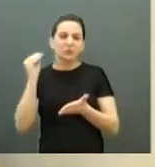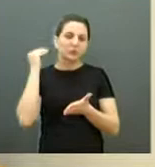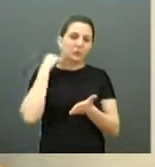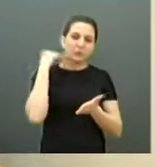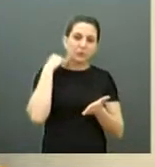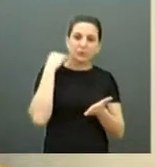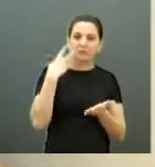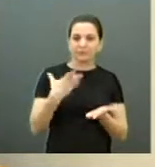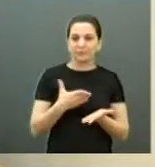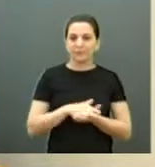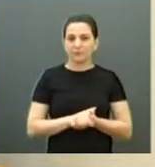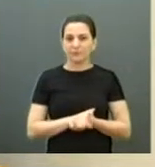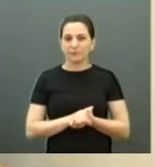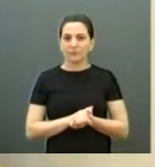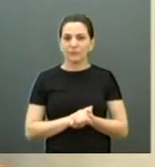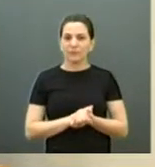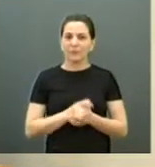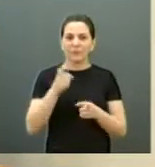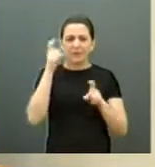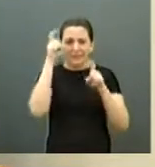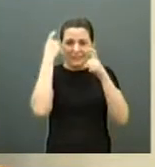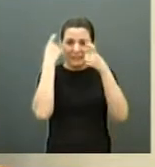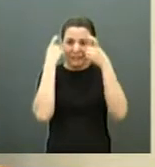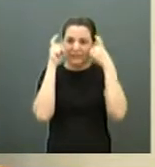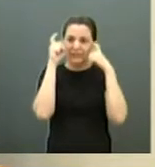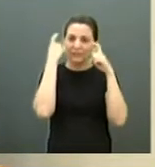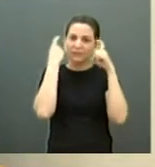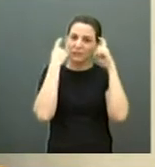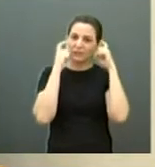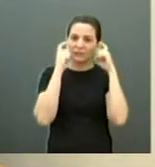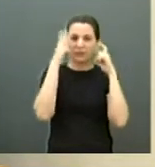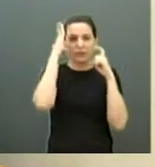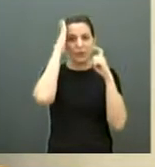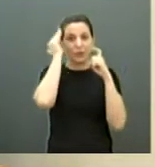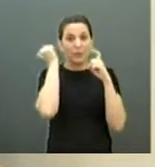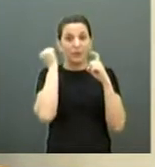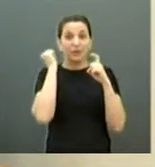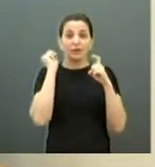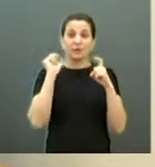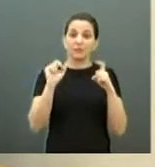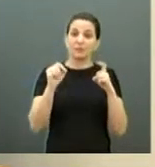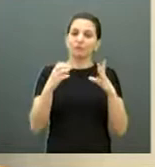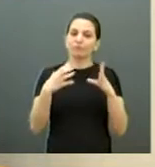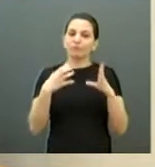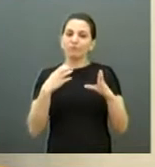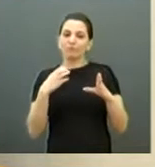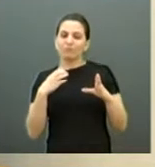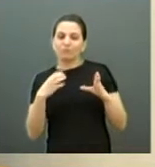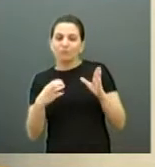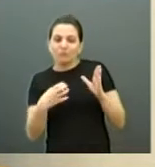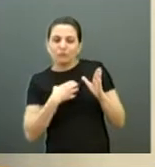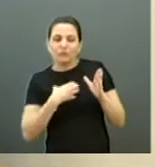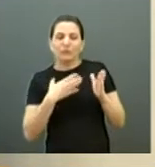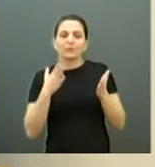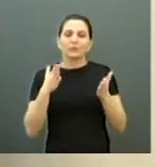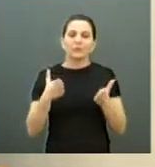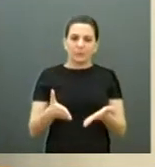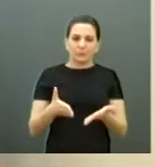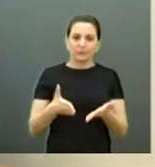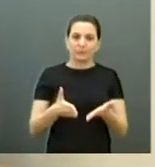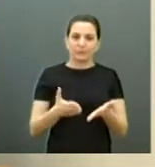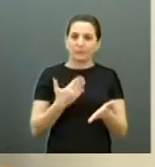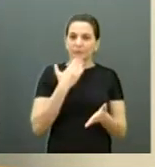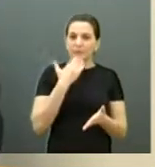então realmente é extremamente preocupante saber que chegou nessa situação então o